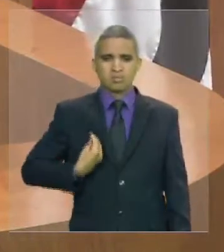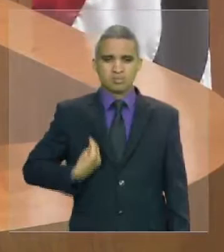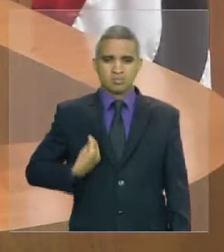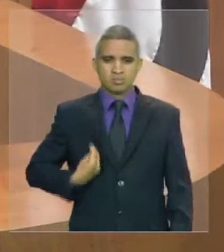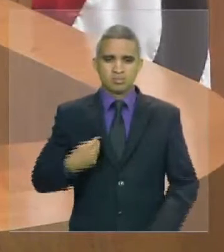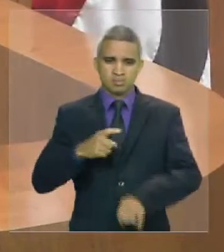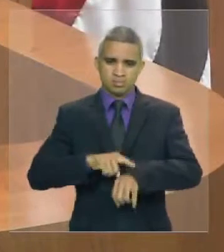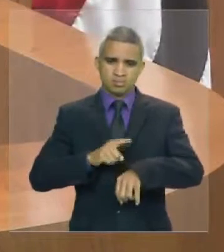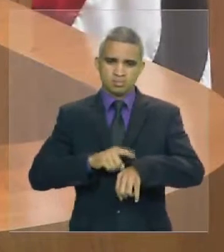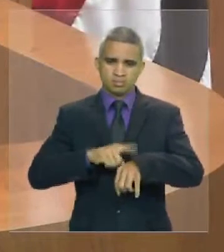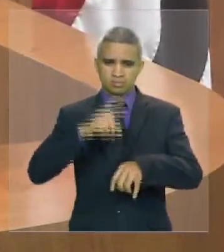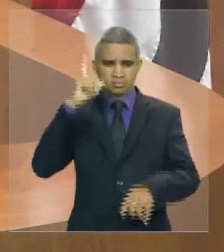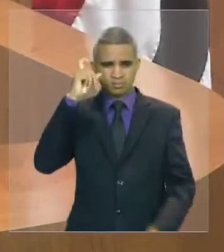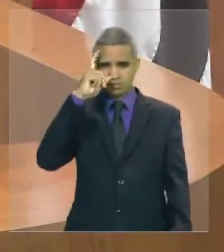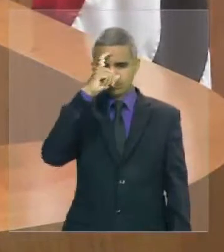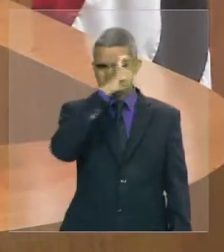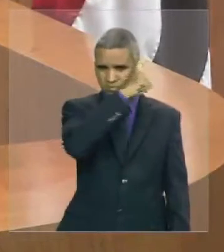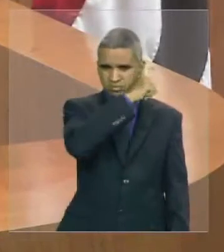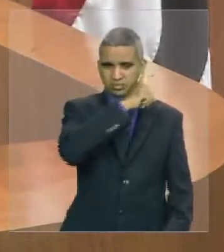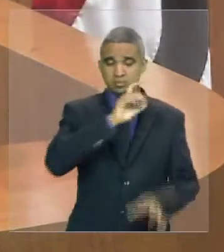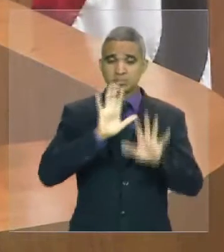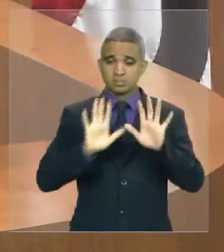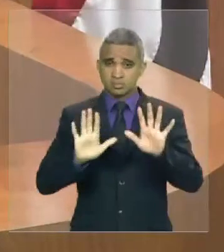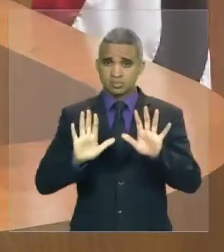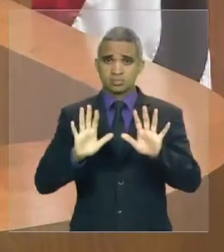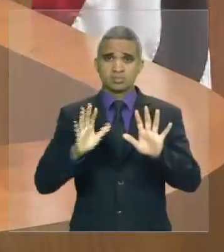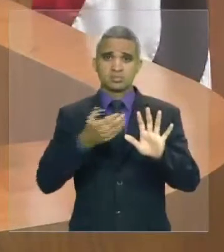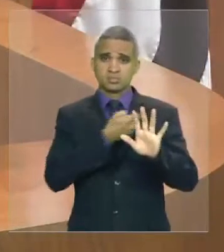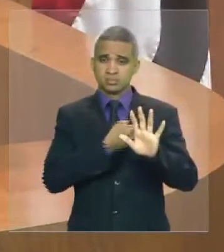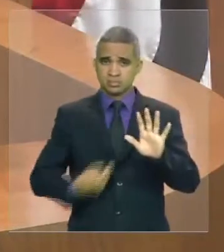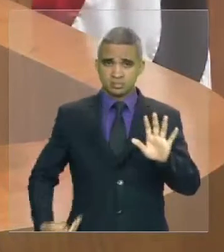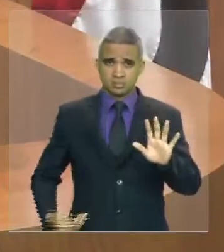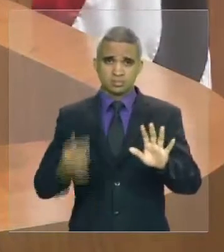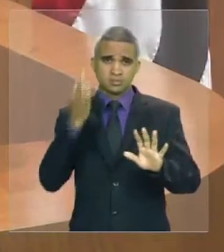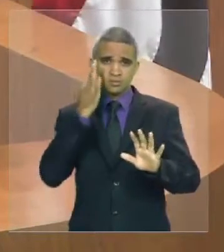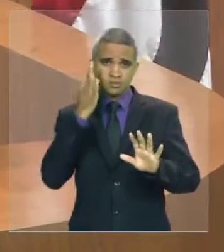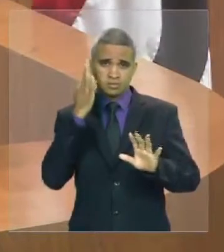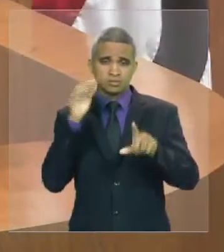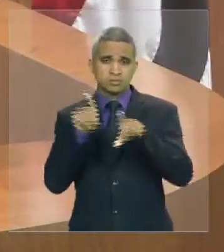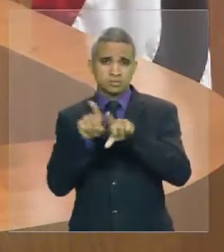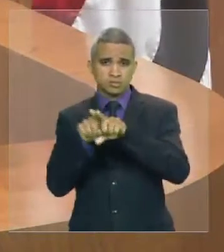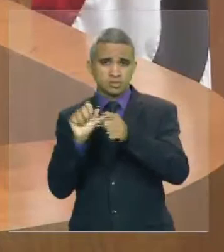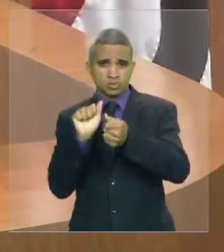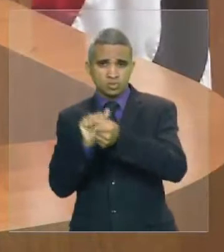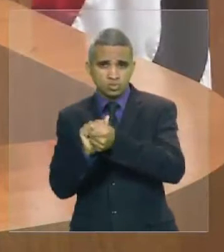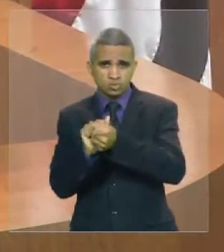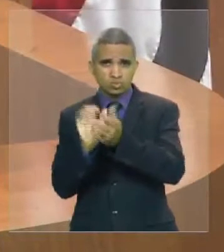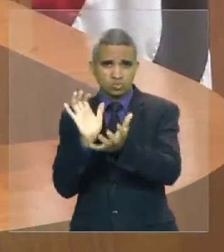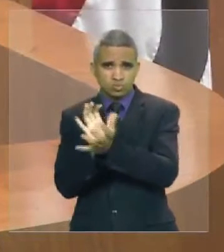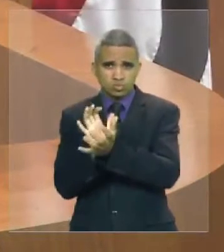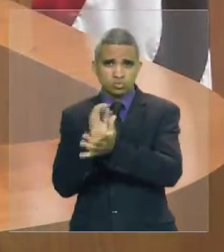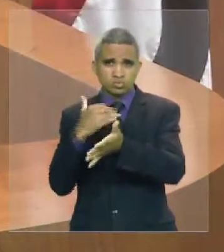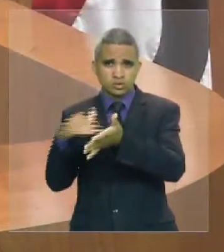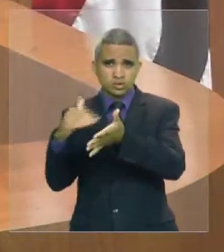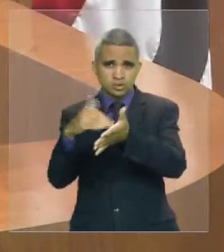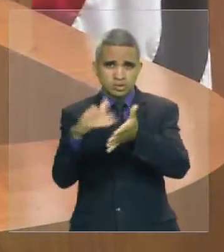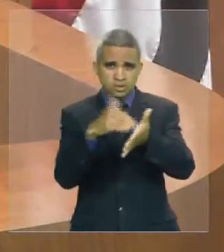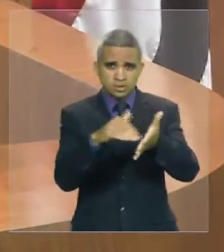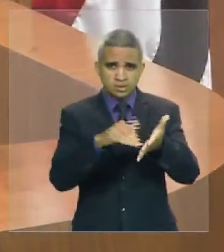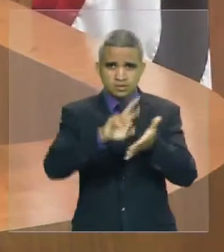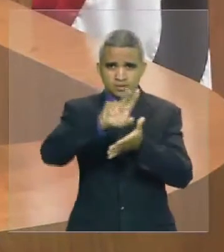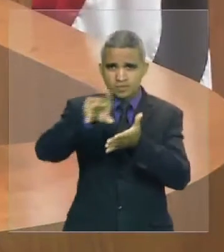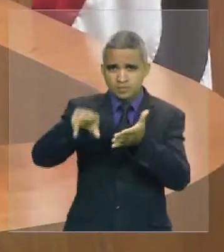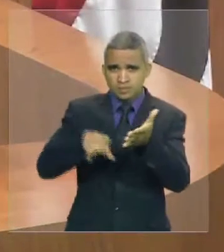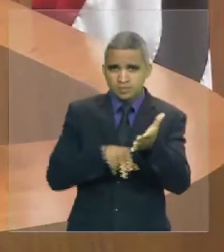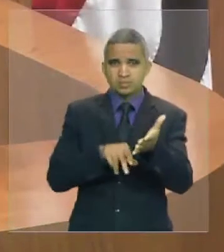o governador, com a sua competência, do seu secretariado, com o apoio que essa Assembleia tem dado ao